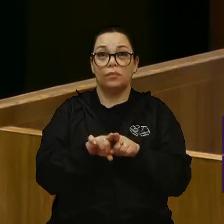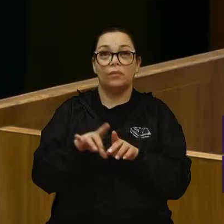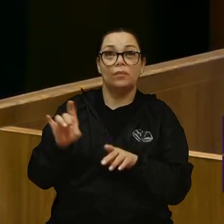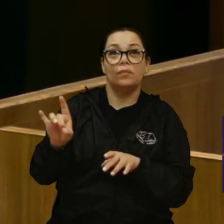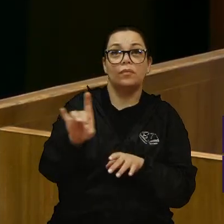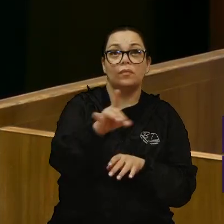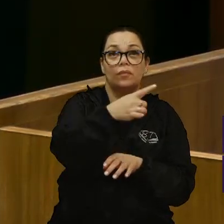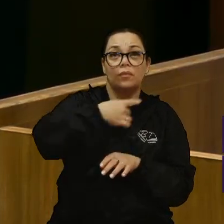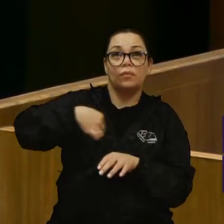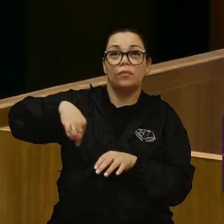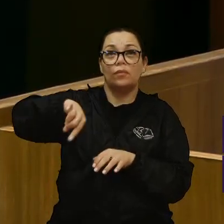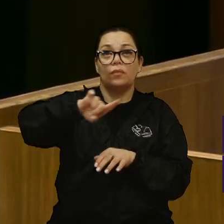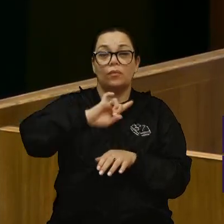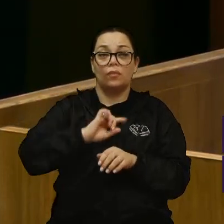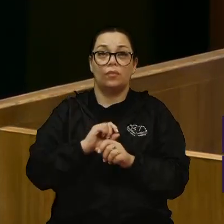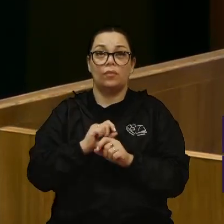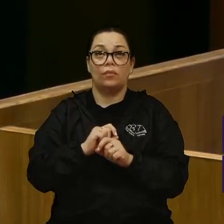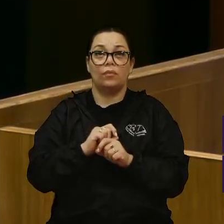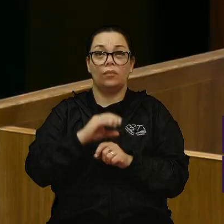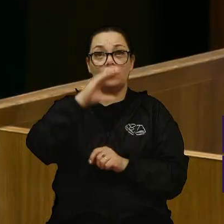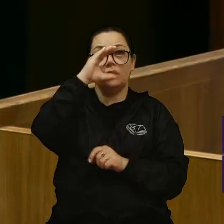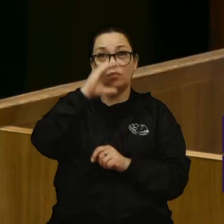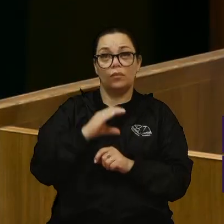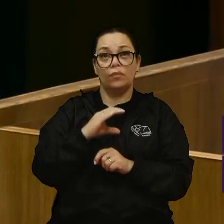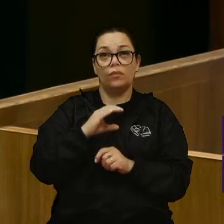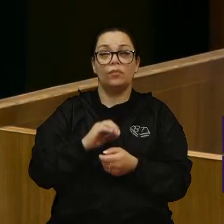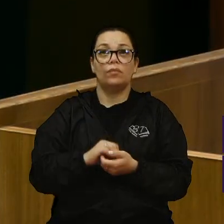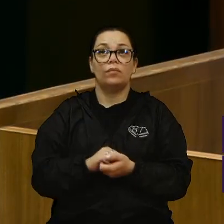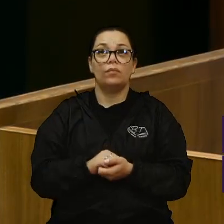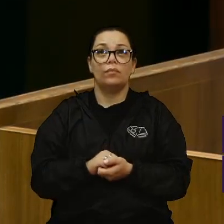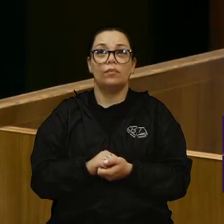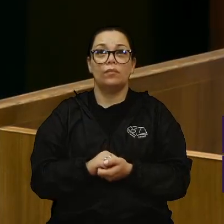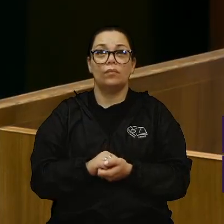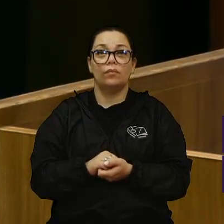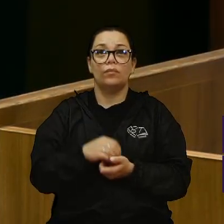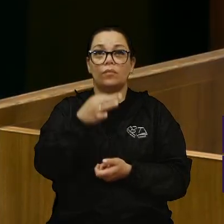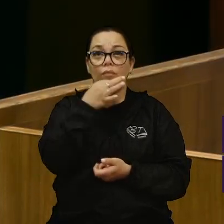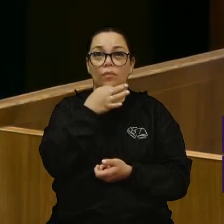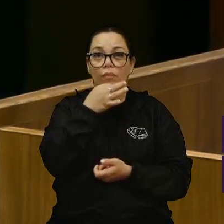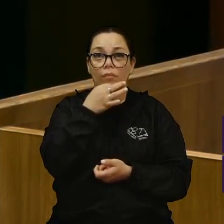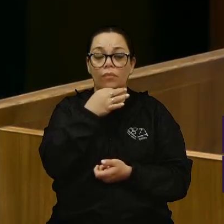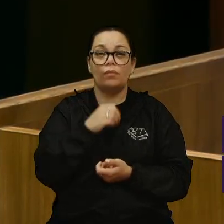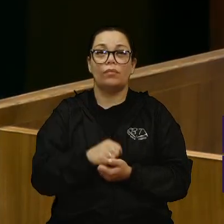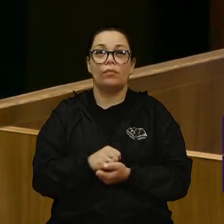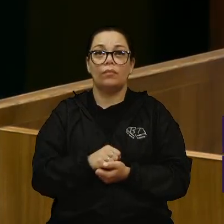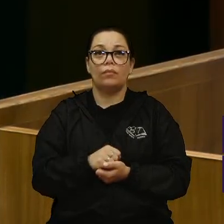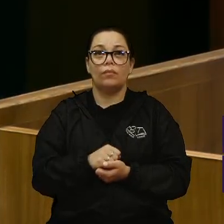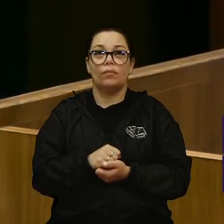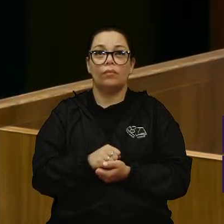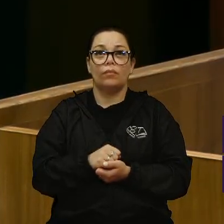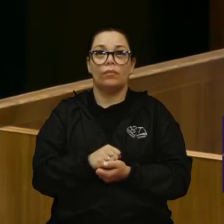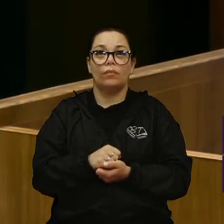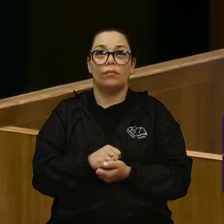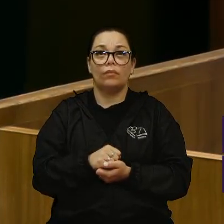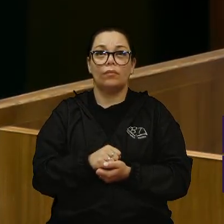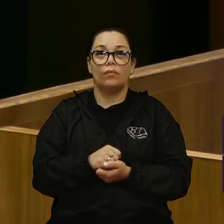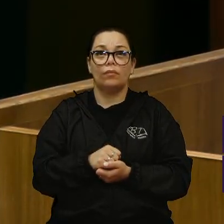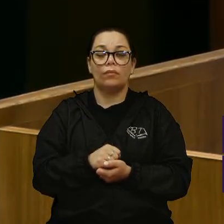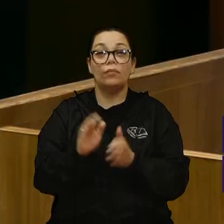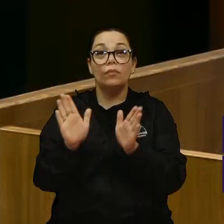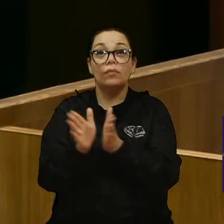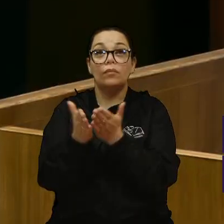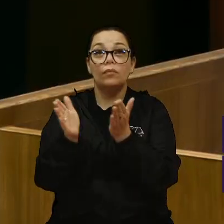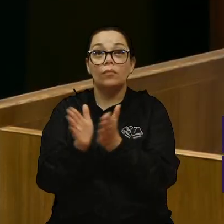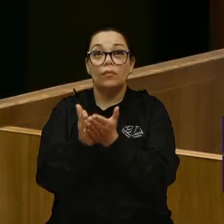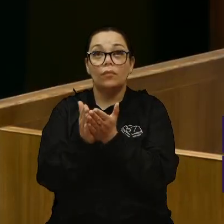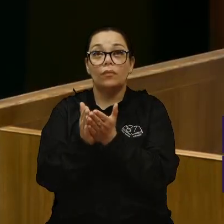de nós, como cidadãs e cidadãos de Caxias do Sul, para que deixemos de tratar a pobreza